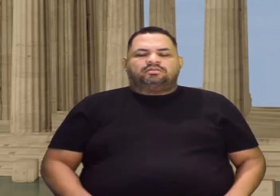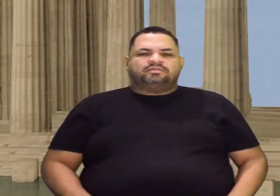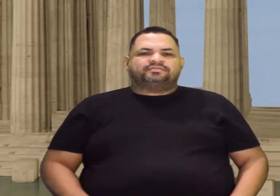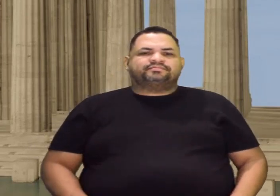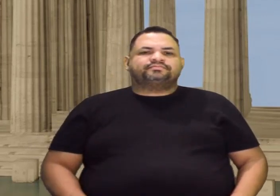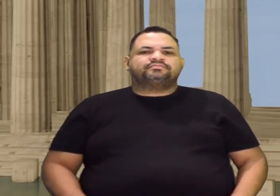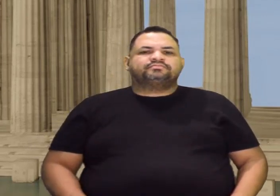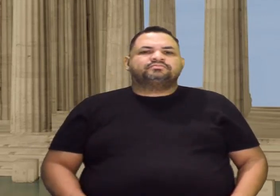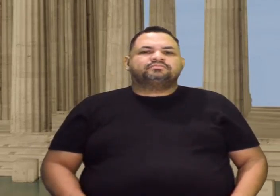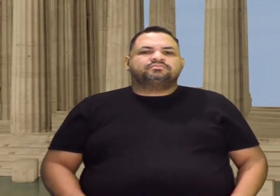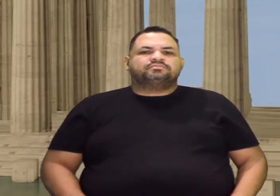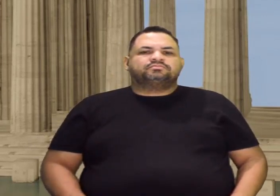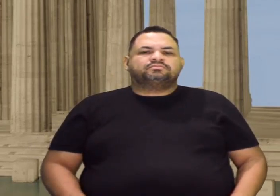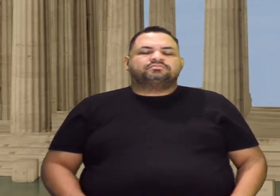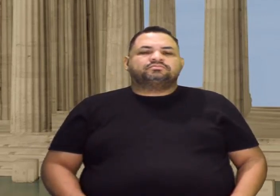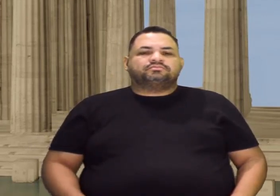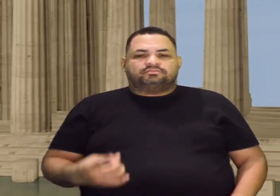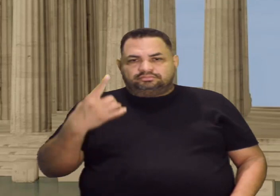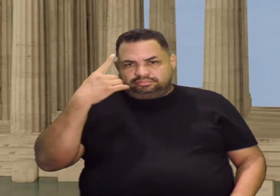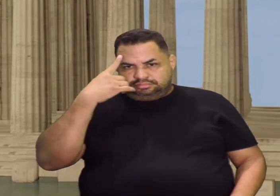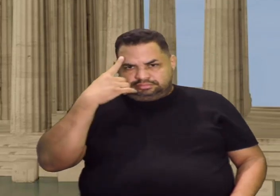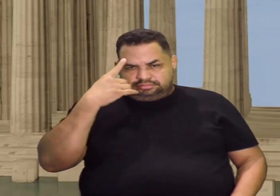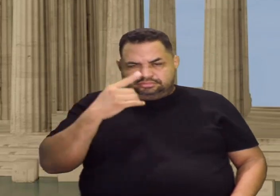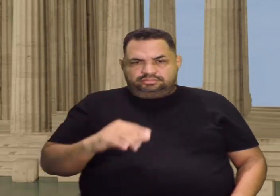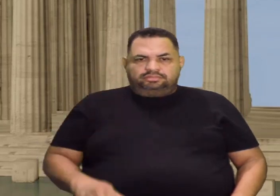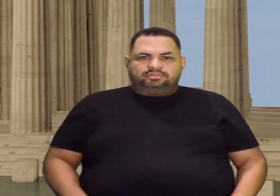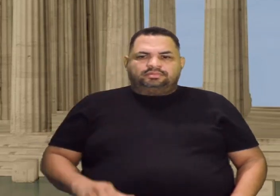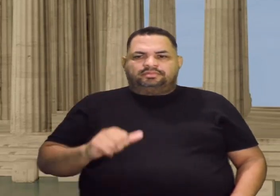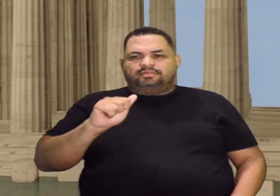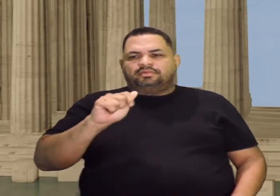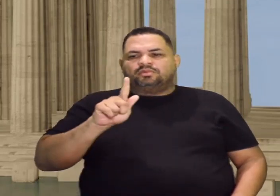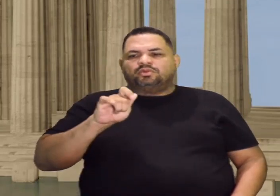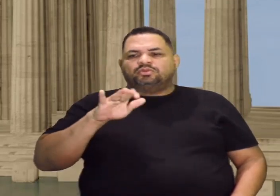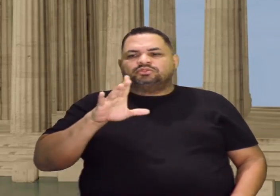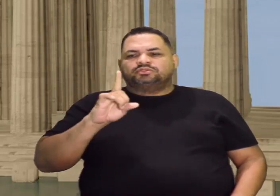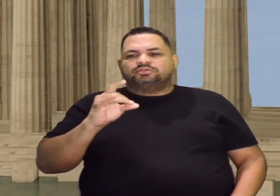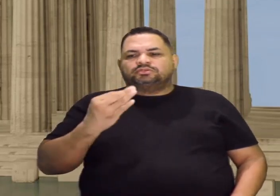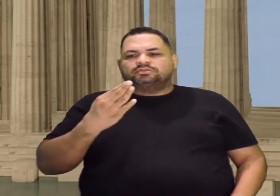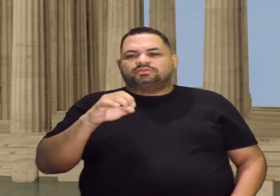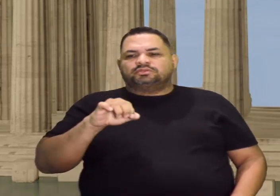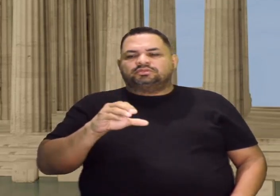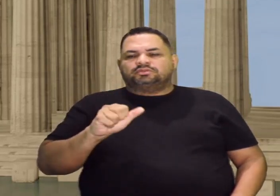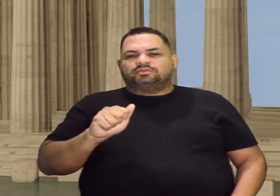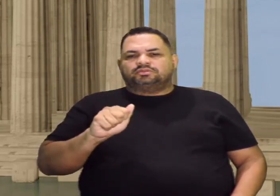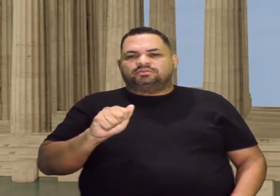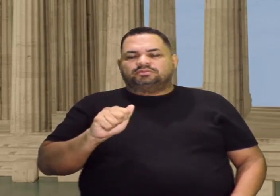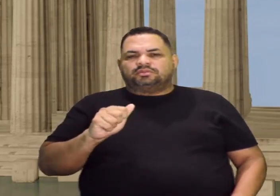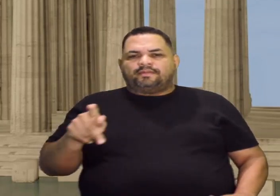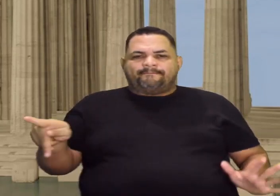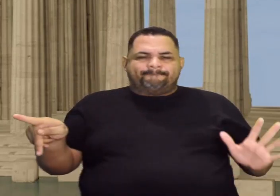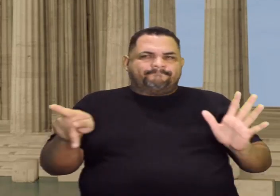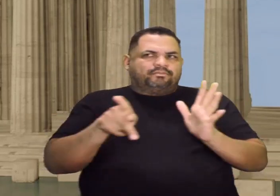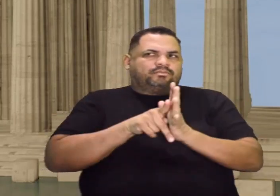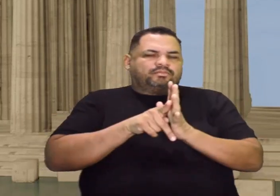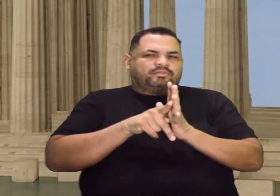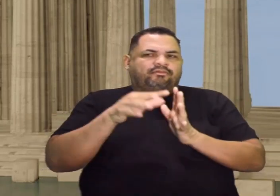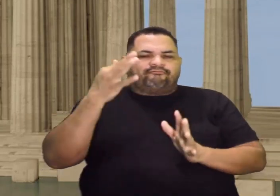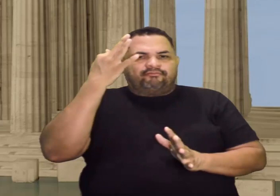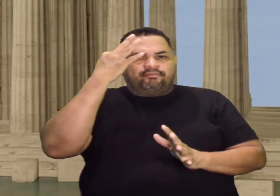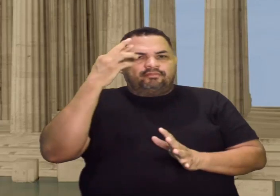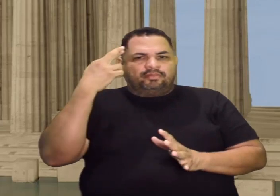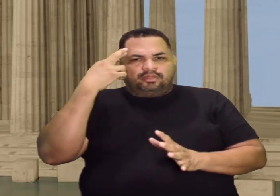nessa perspectiva, olha só, o pensamento de Agostinho, Tomás de Aquino. Então, na filosofia propriamente racional,